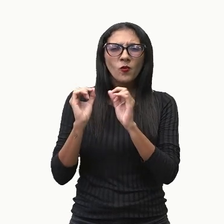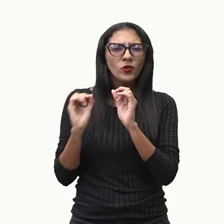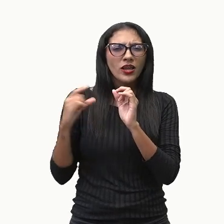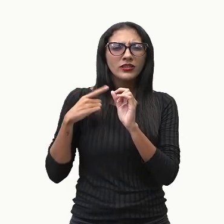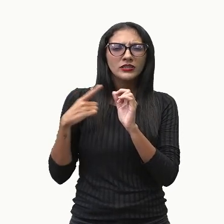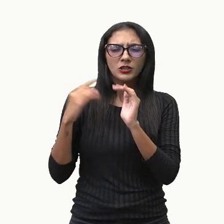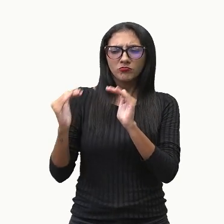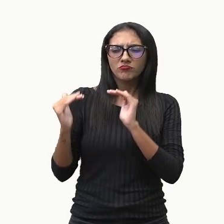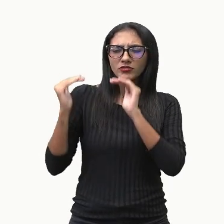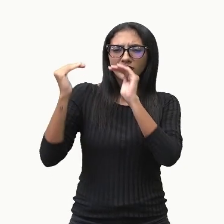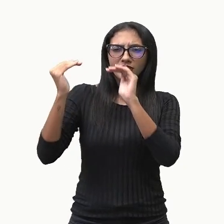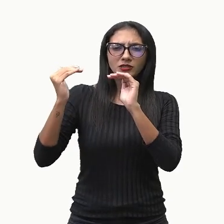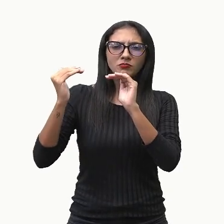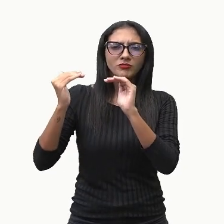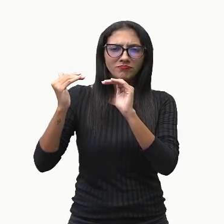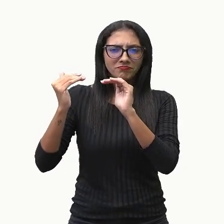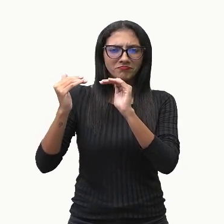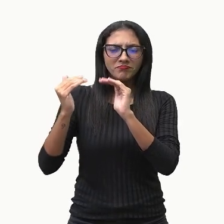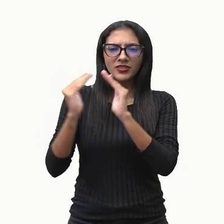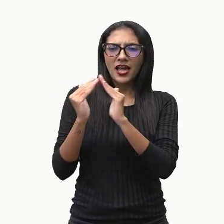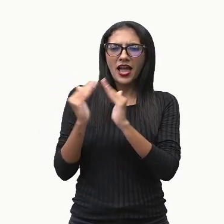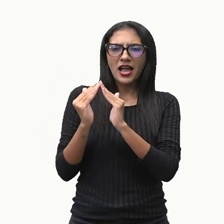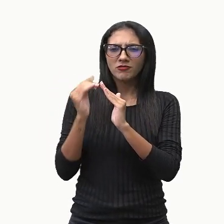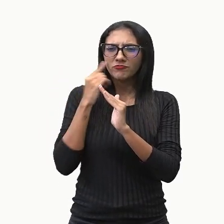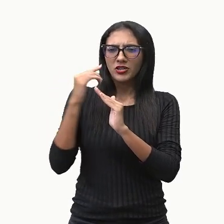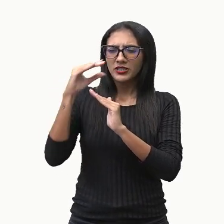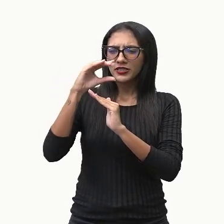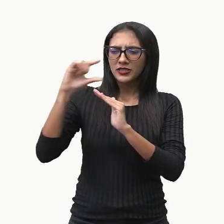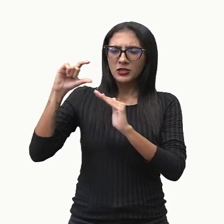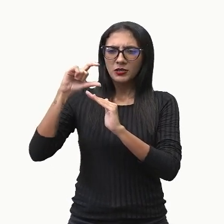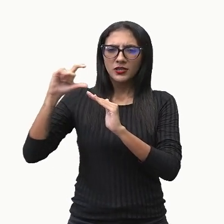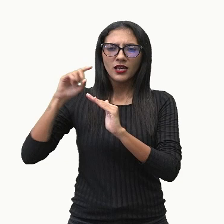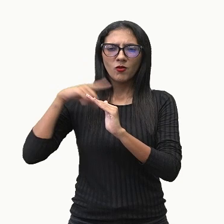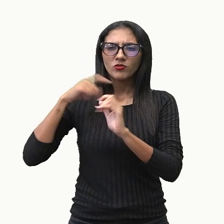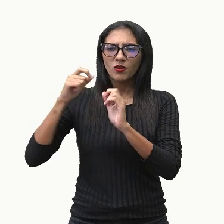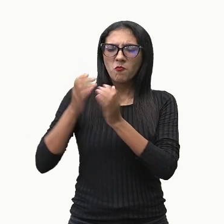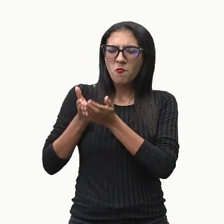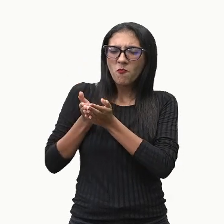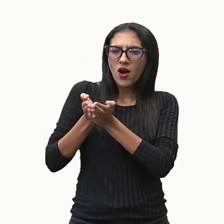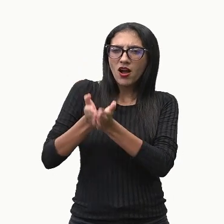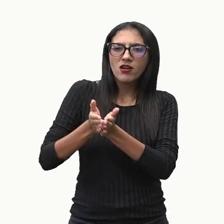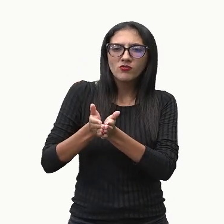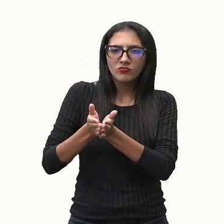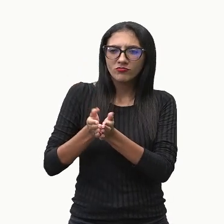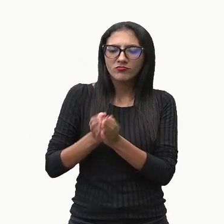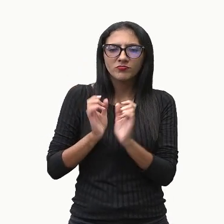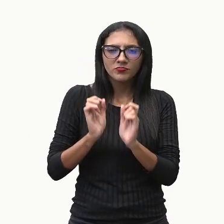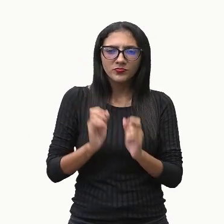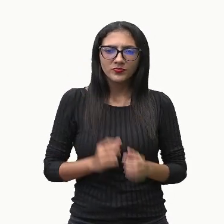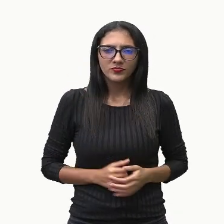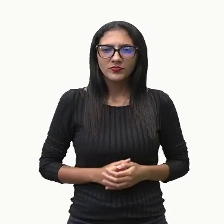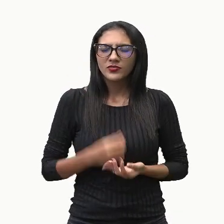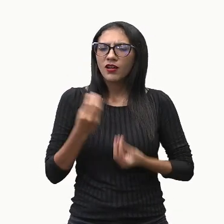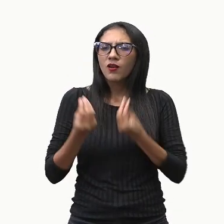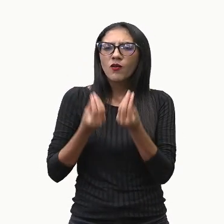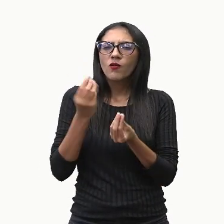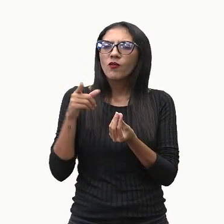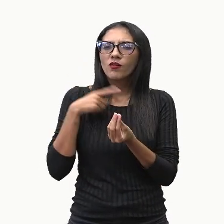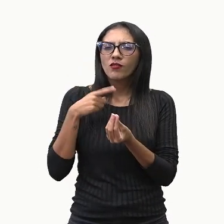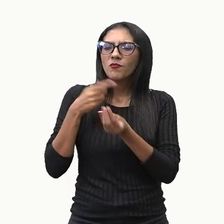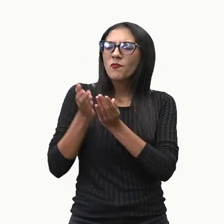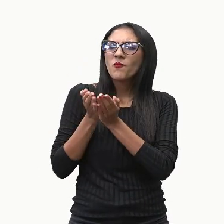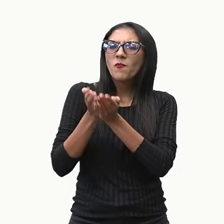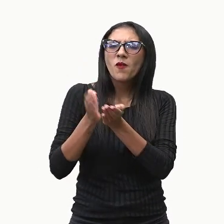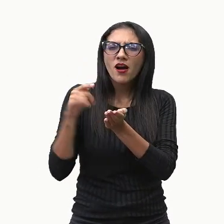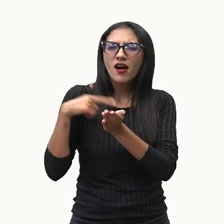dessa casa aqui, gente? Tem um barco em cima da casa. Veja só como é que um barco foi parar em cima de